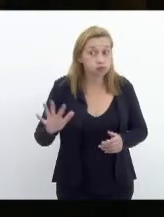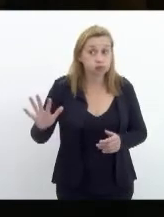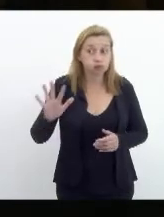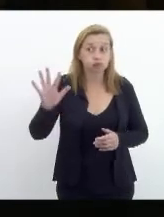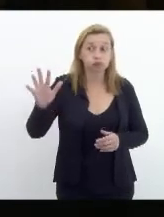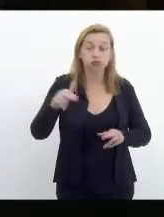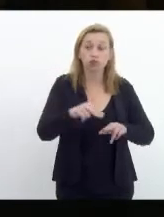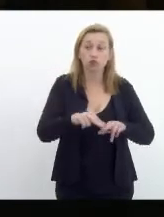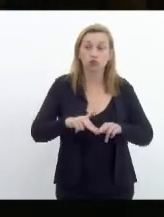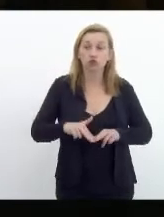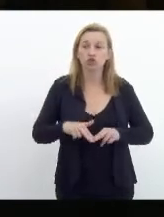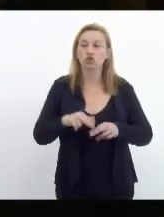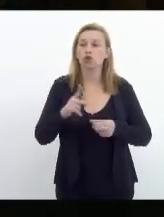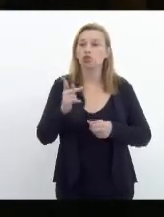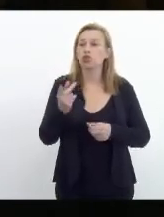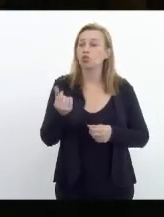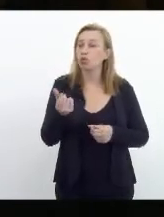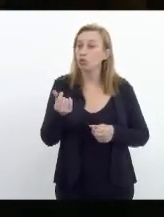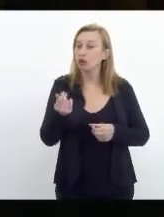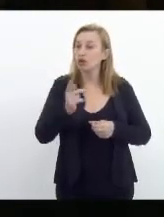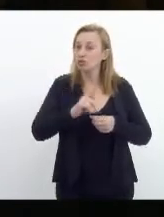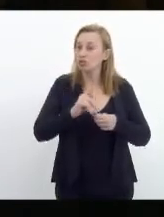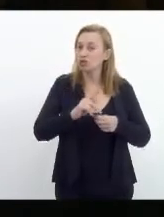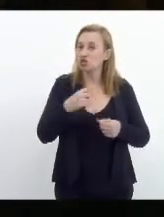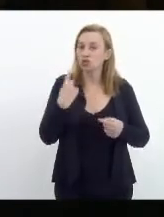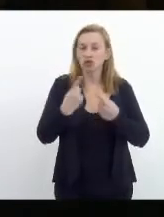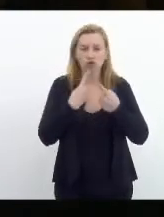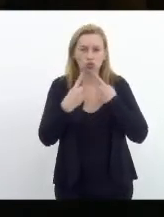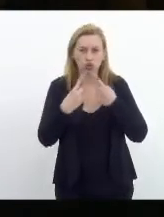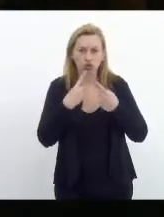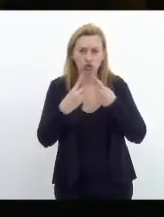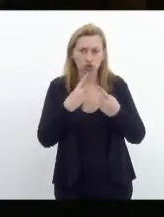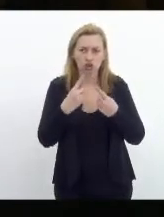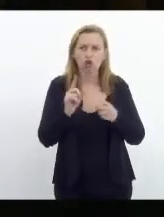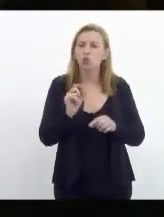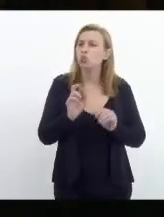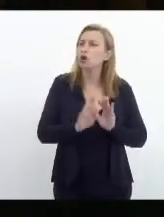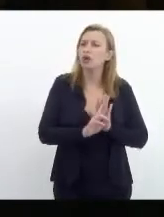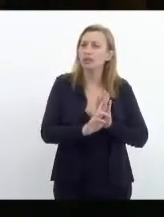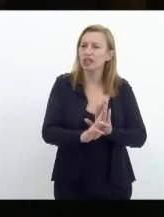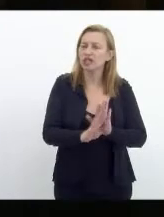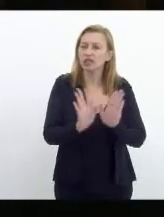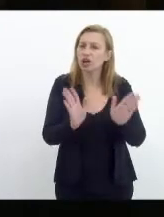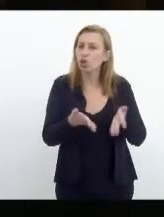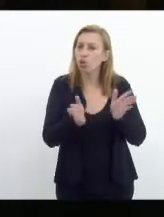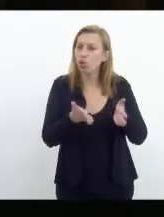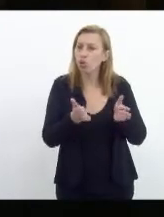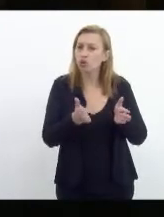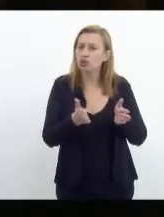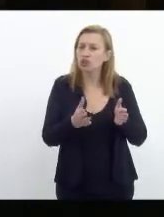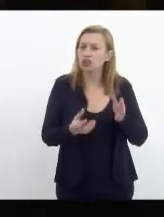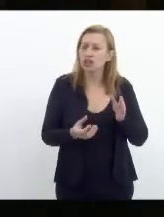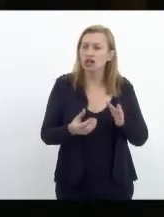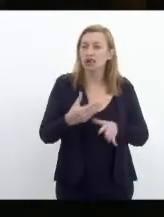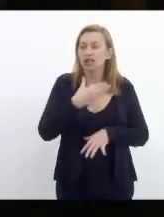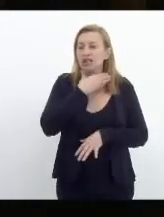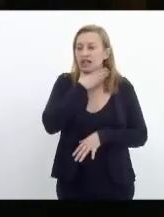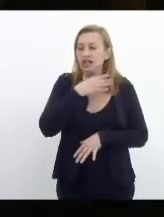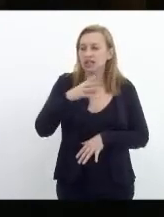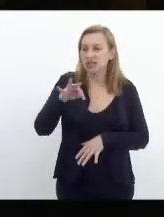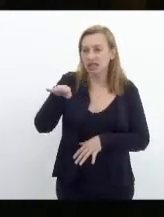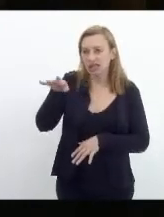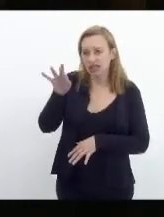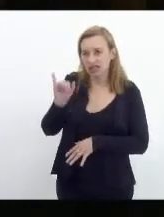do petróleo. A gente, quando está aqui discutindo o que representa hoje a crise sanitária e